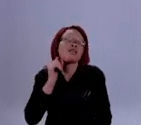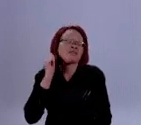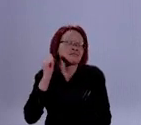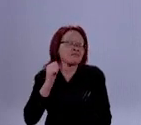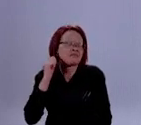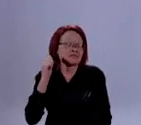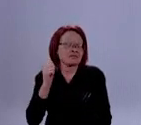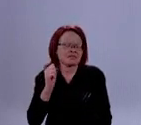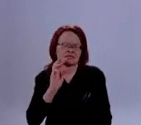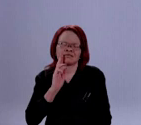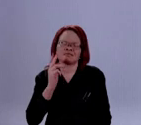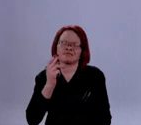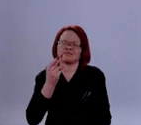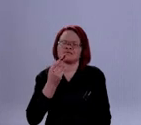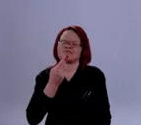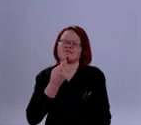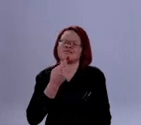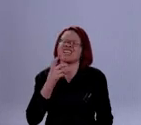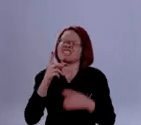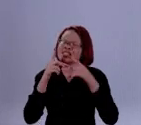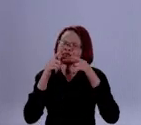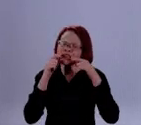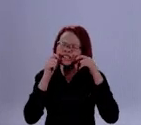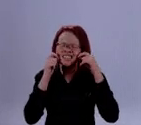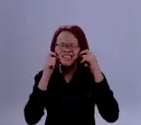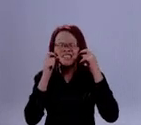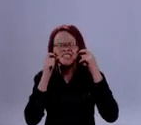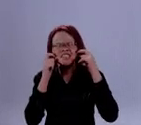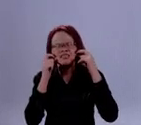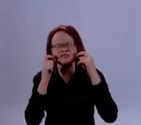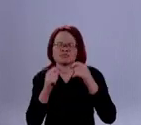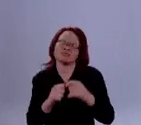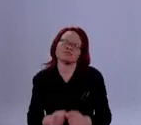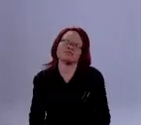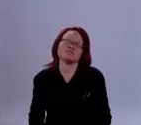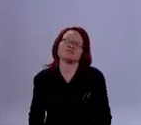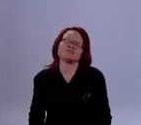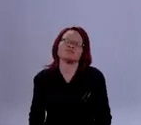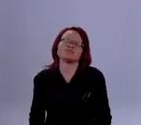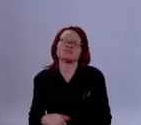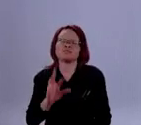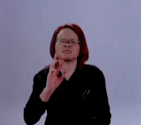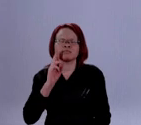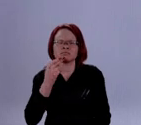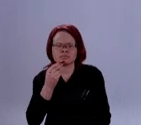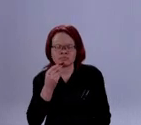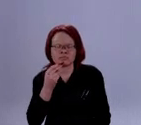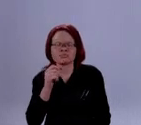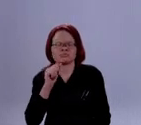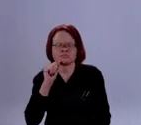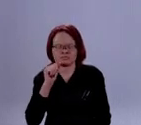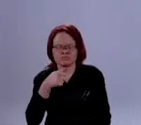muita alegria como é que conjuga o verbo responder para esta frase ficar correta e